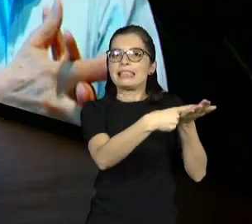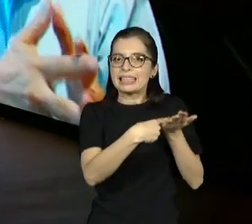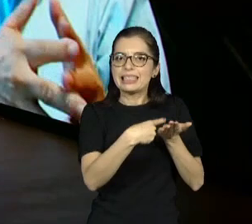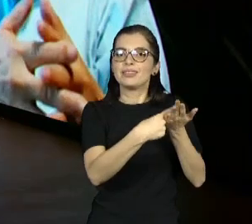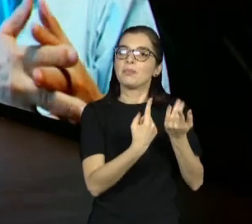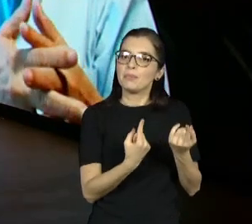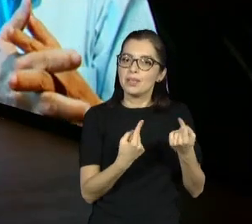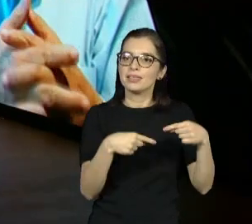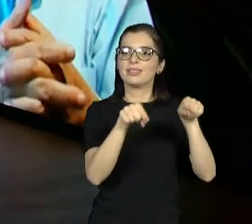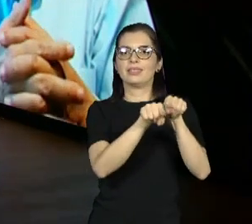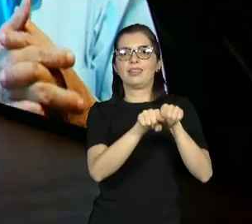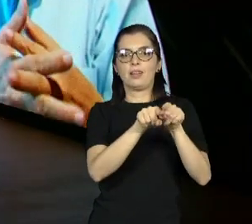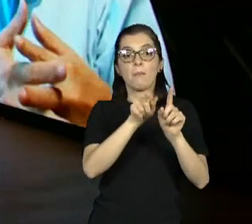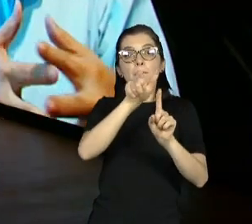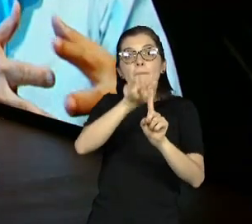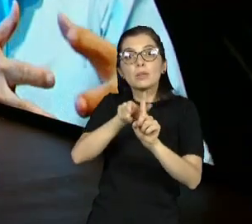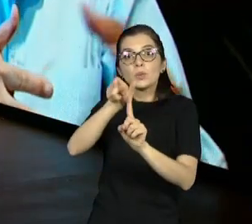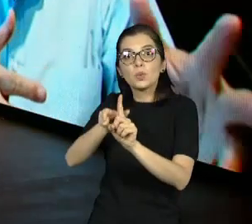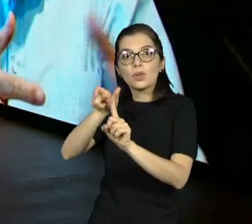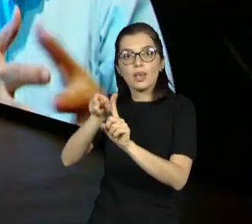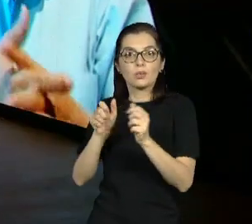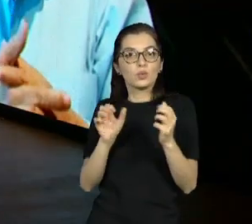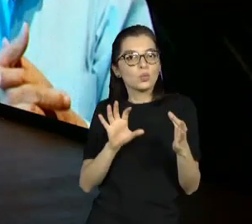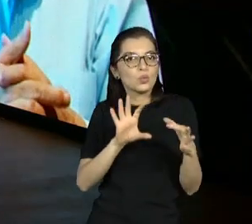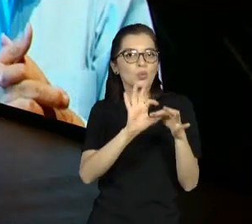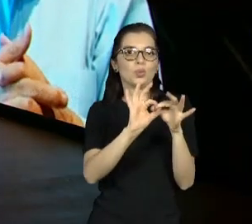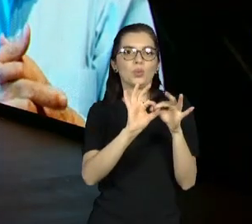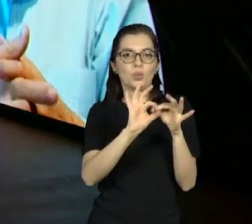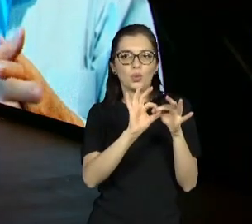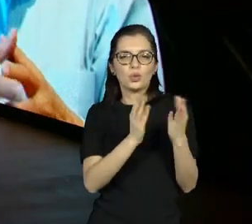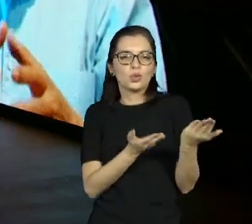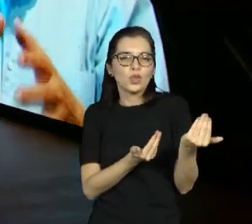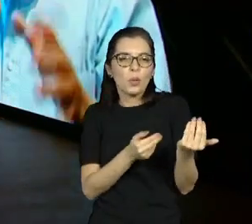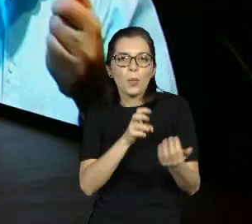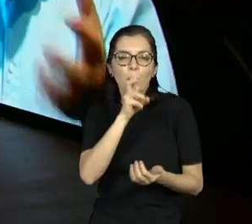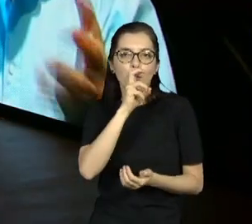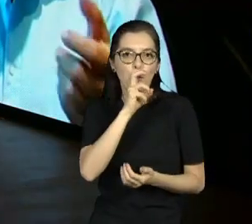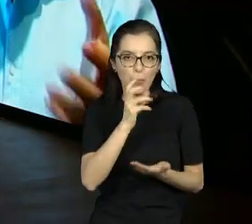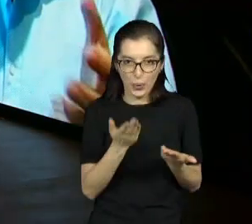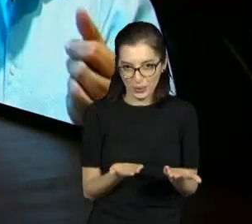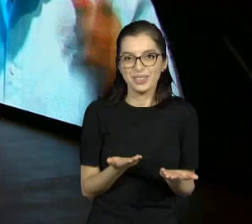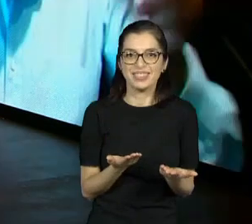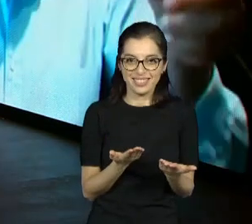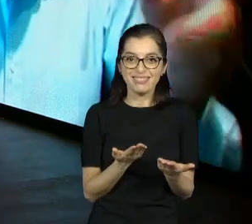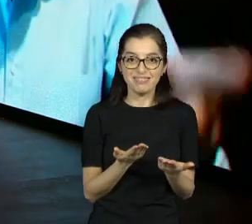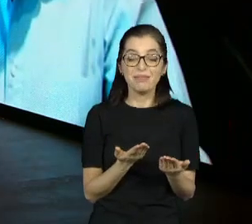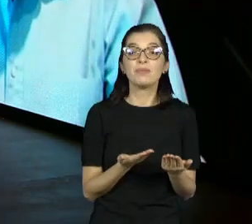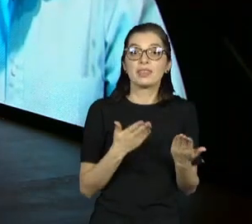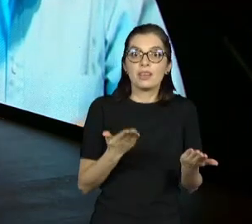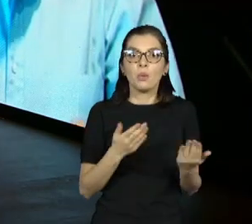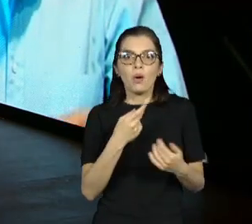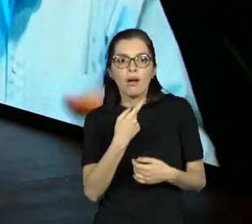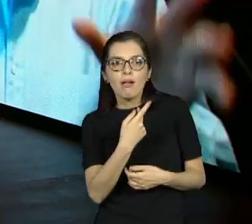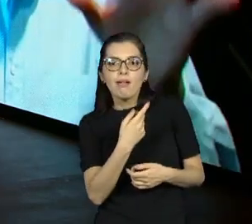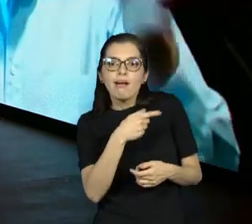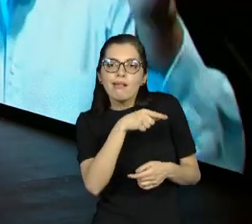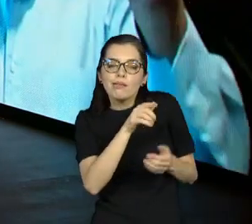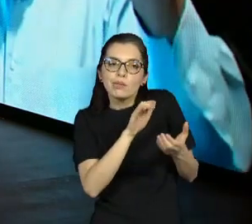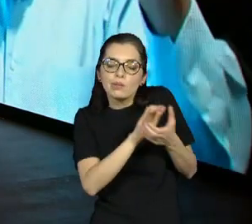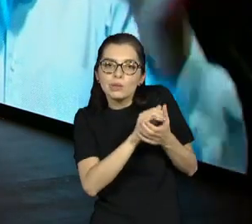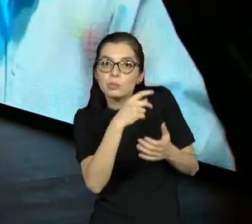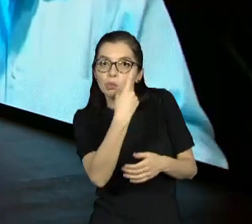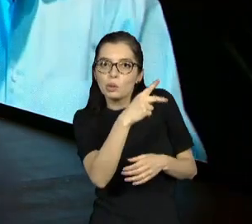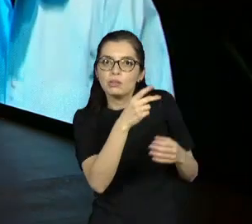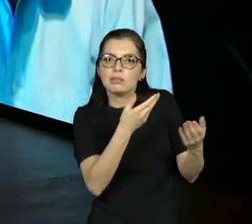alguns para a Turma da Mônica jovem, junto com os personagens deles, mas ainda faltam coisas ainda que eu estou devendo para ele. Ele vai,